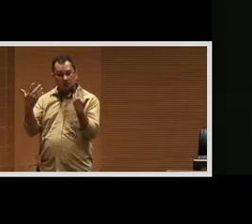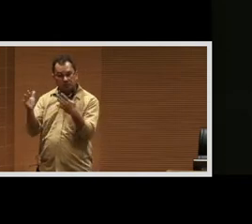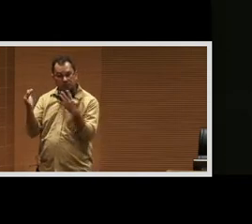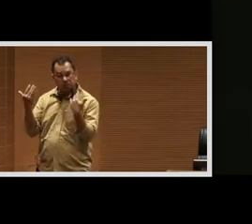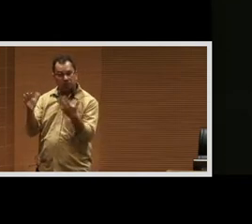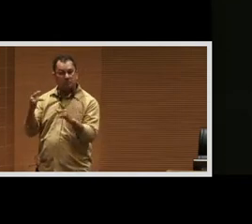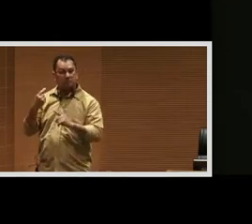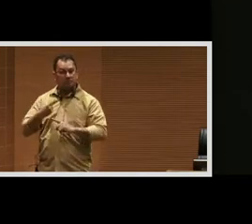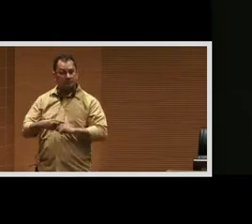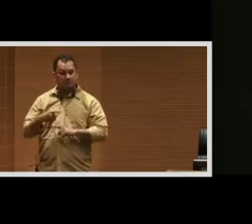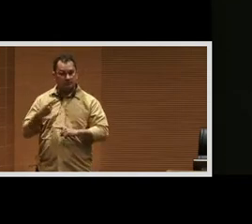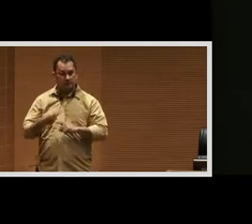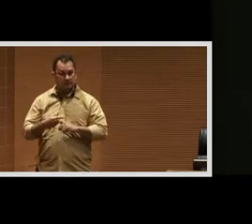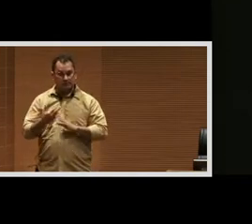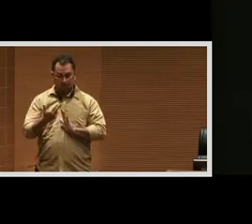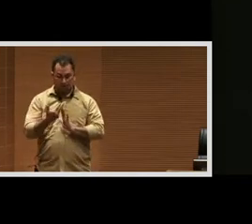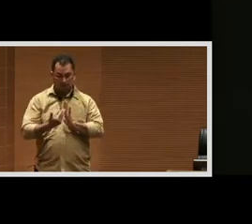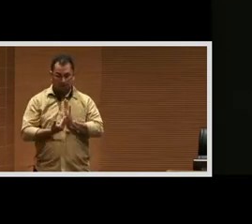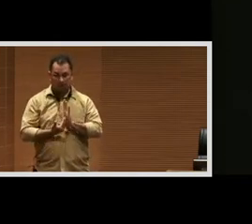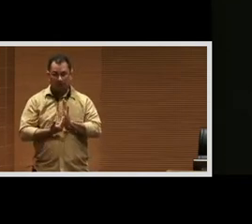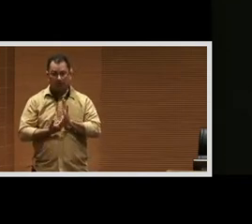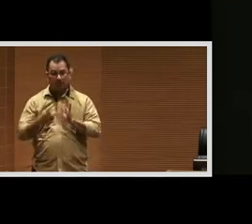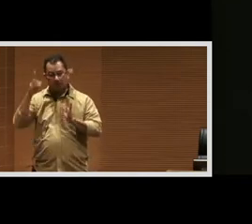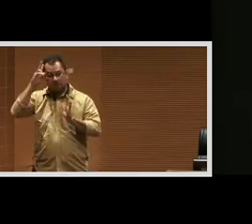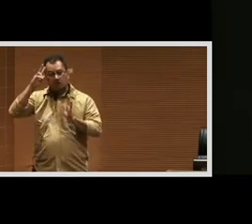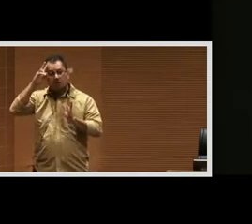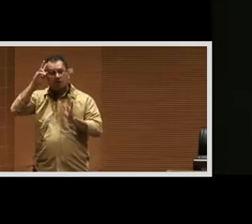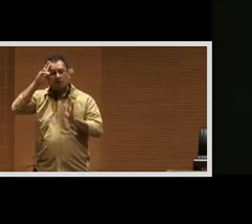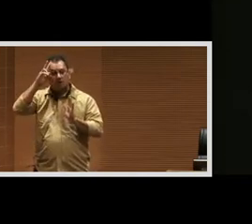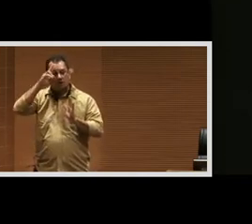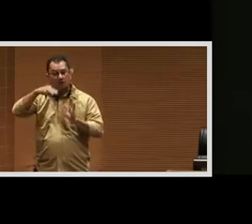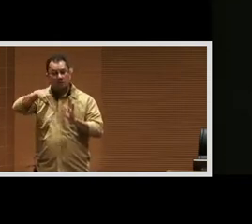lendo o prontuário do Miguel, é emocionante como